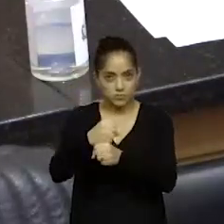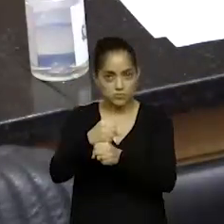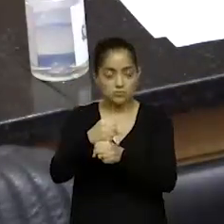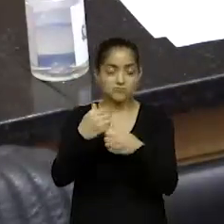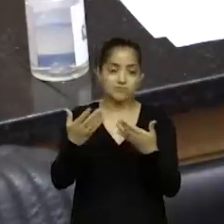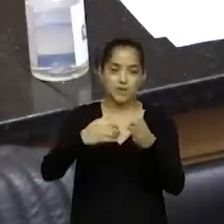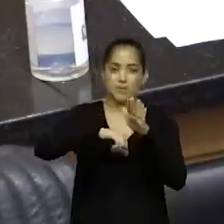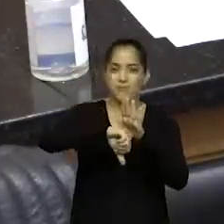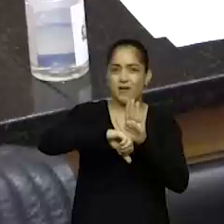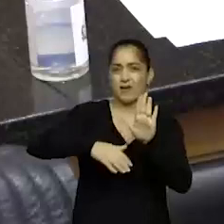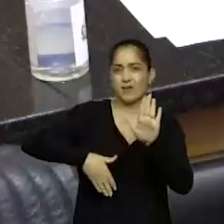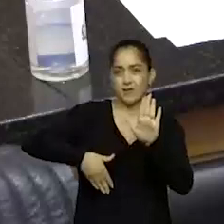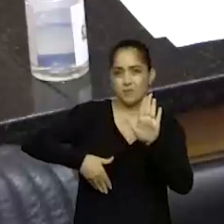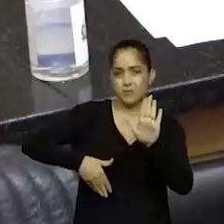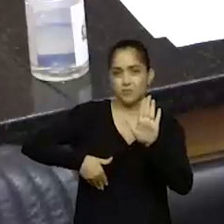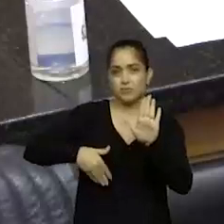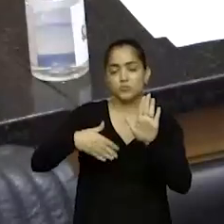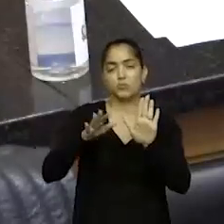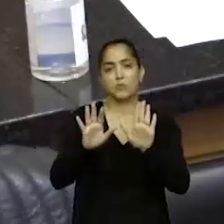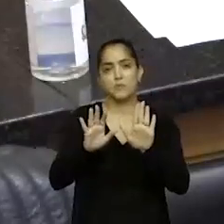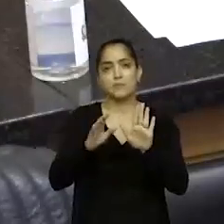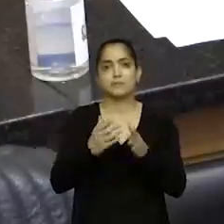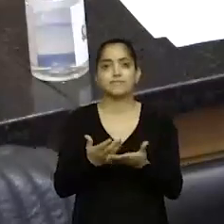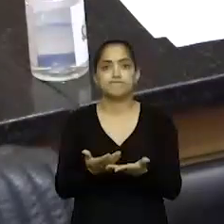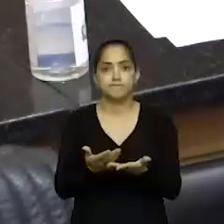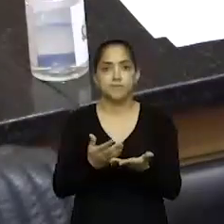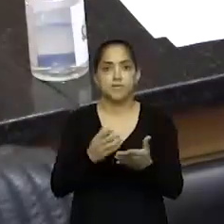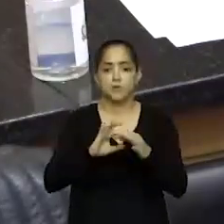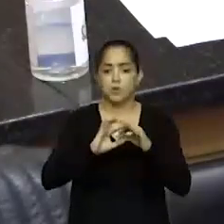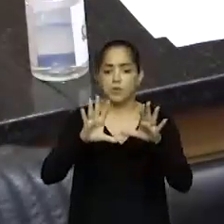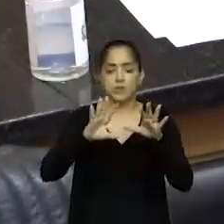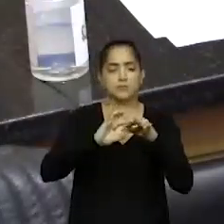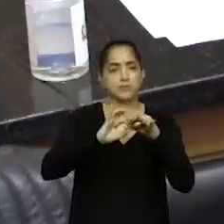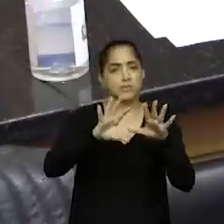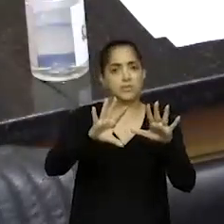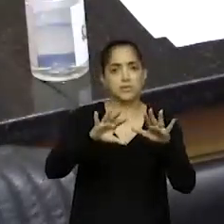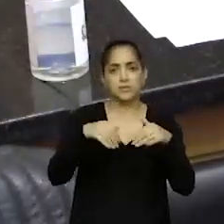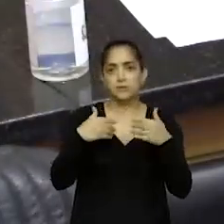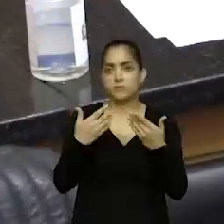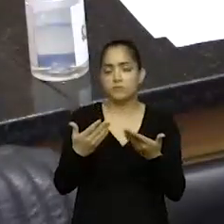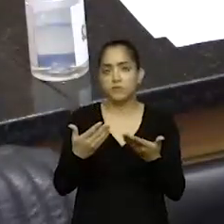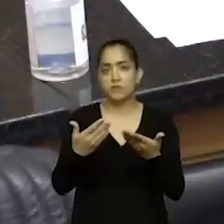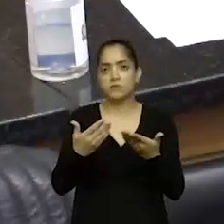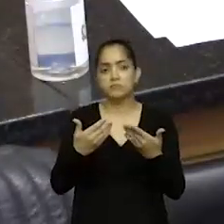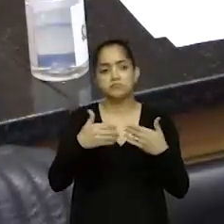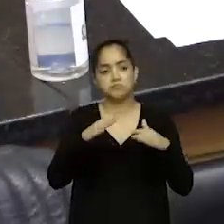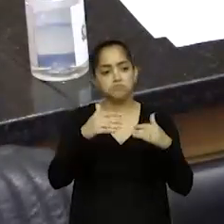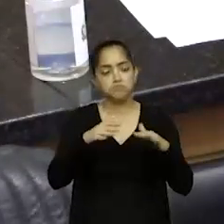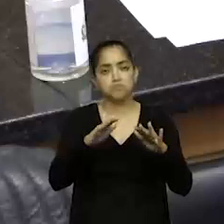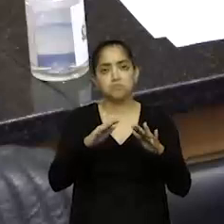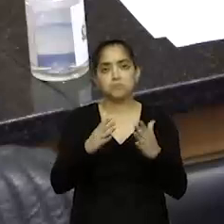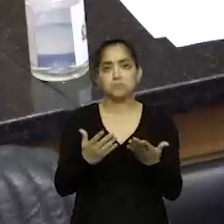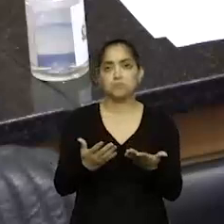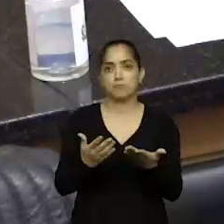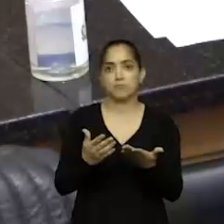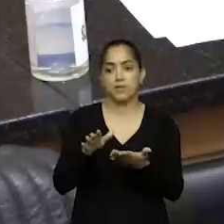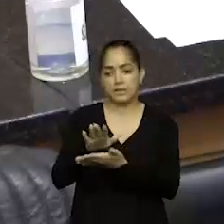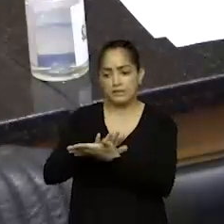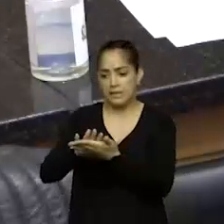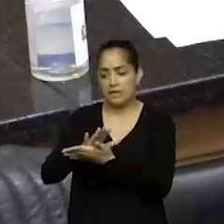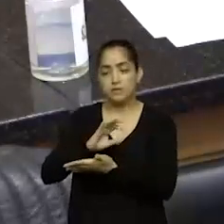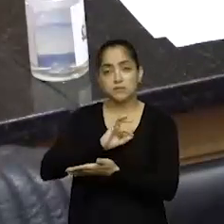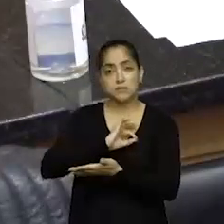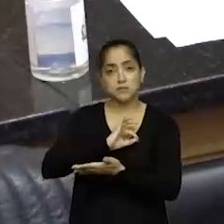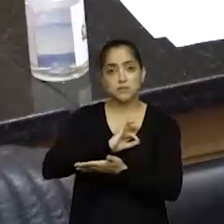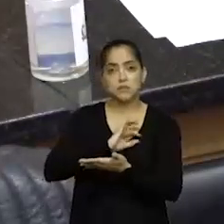vagabundo e nada para o cidadão de bem. É tudo para o marginal e nada para a polícia.